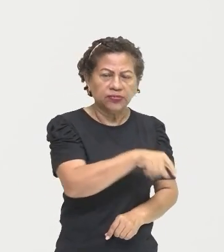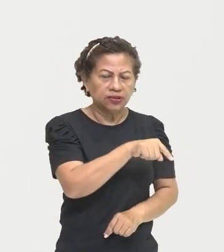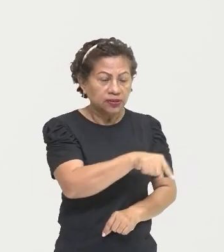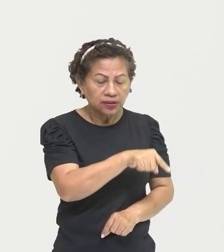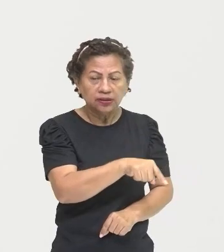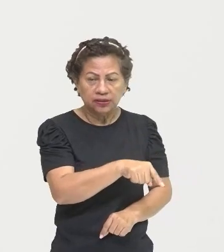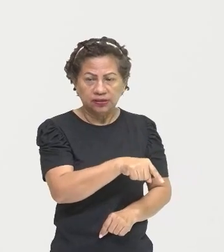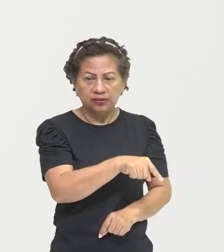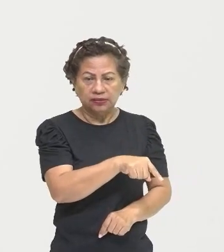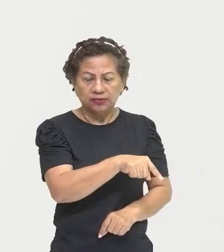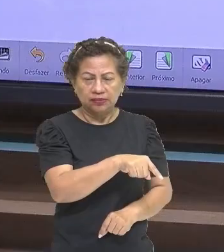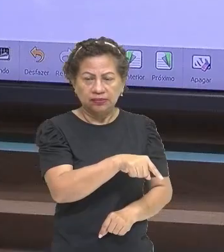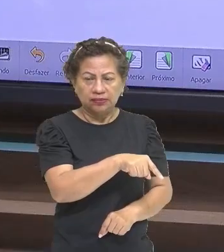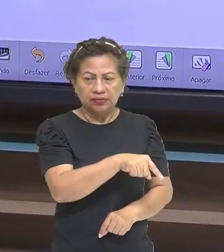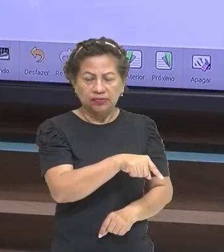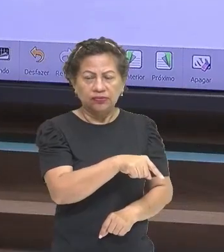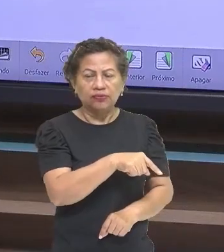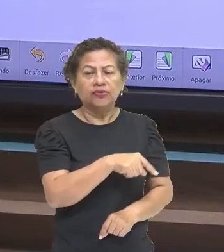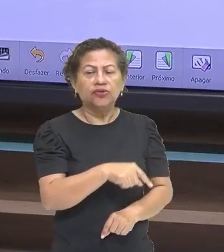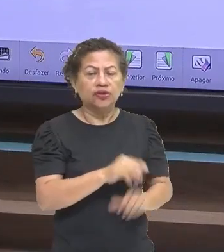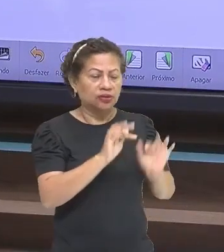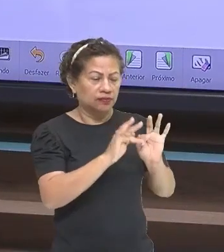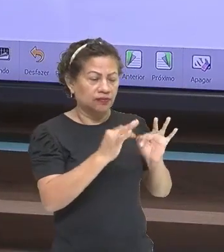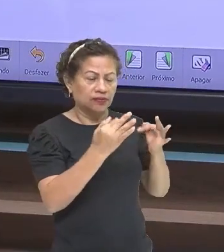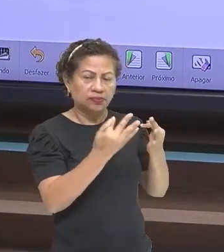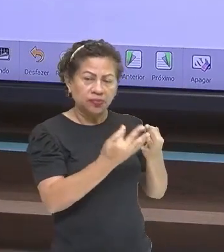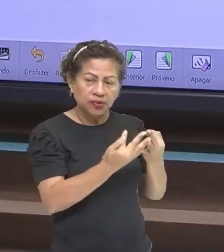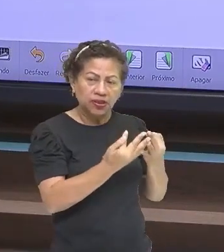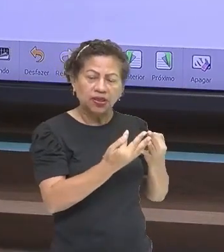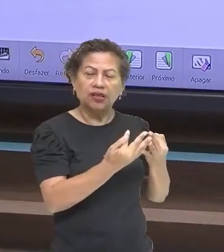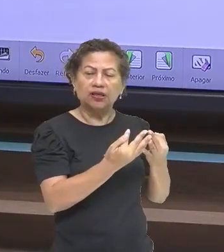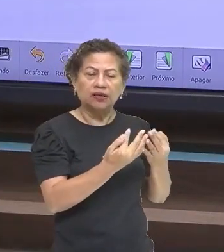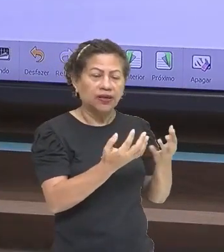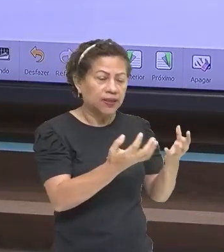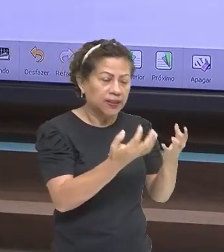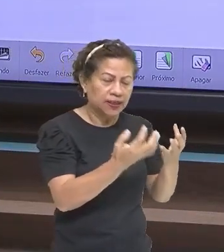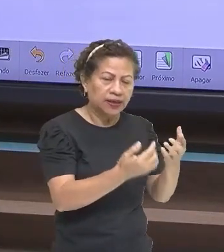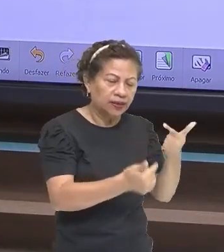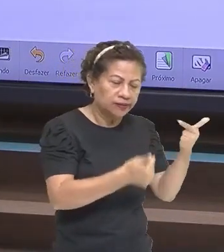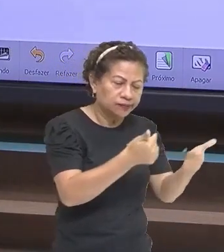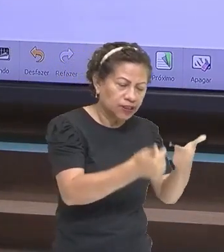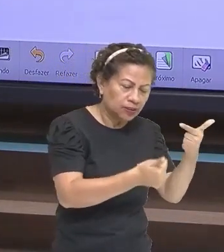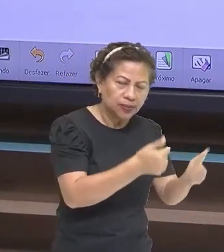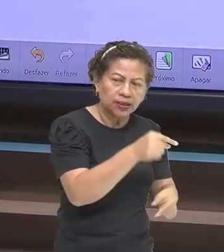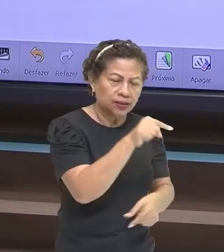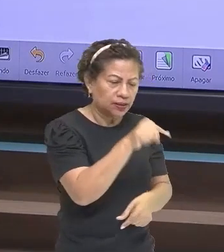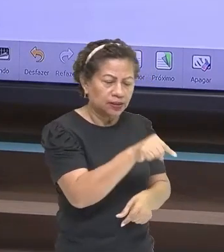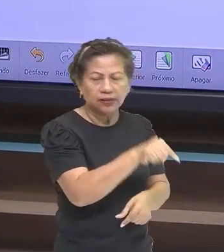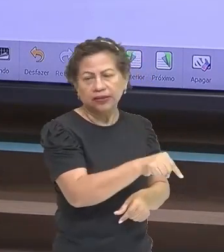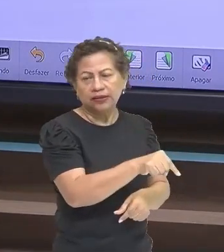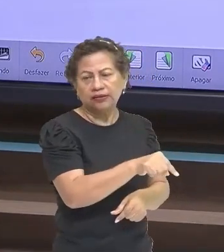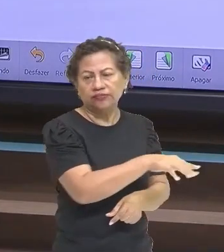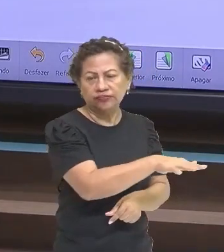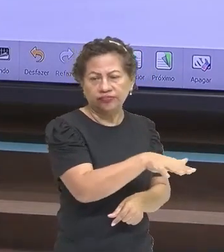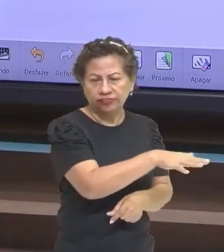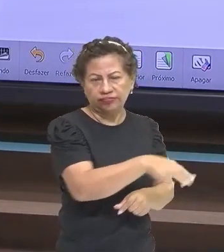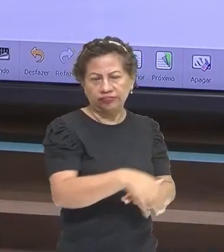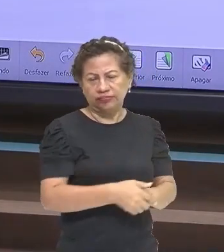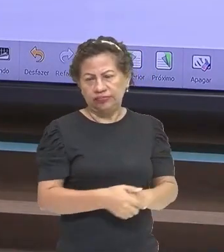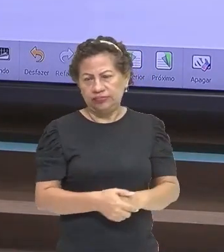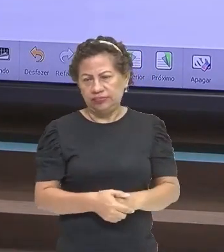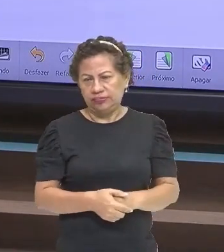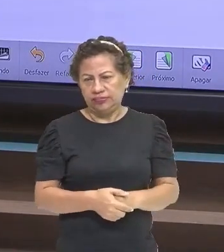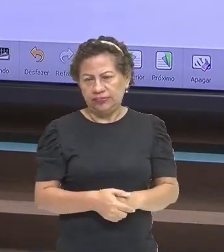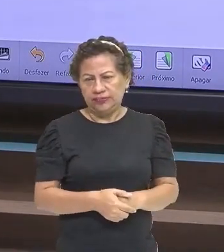homem queira ficar, onde o agricultor ele queira ficar e não sair para enfrentar, por exemplo, a selva, que